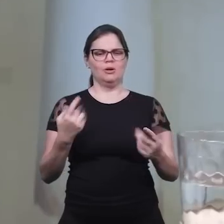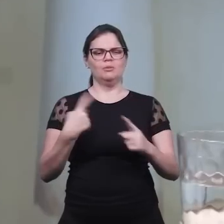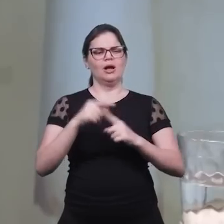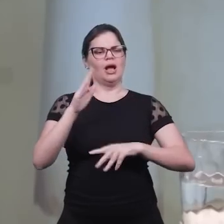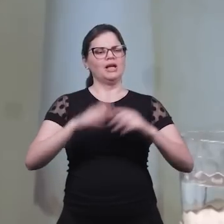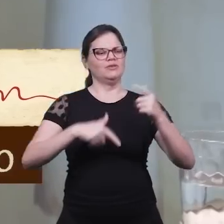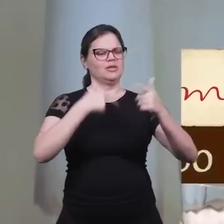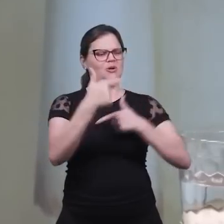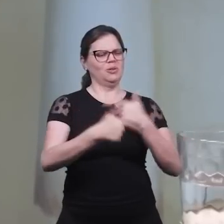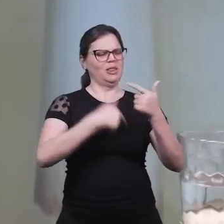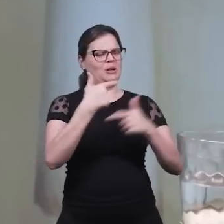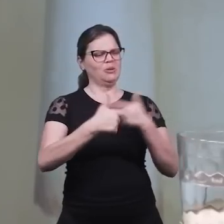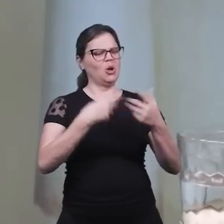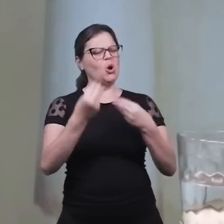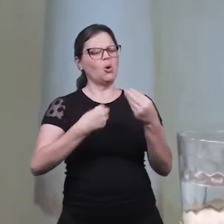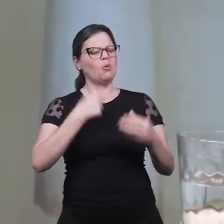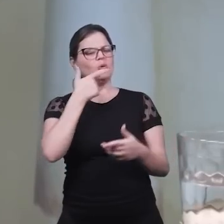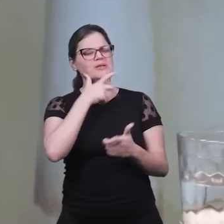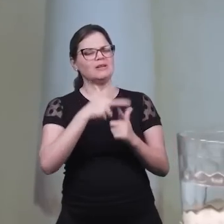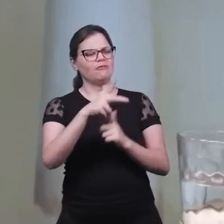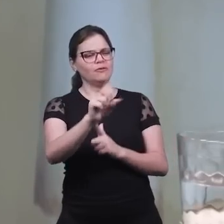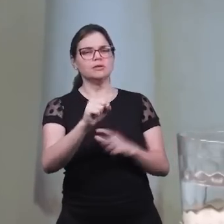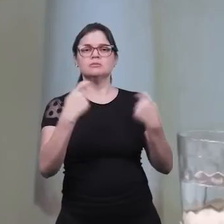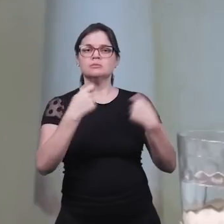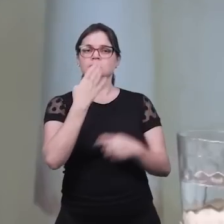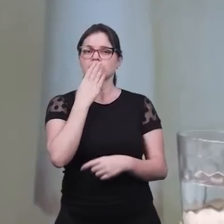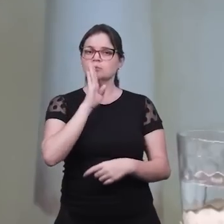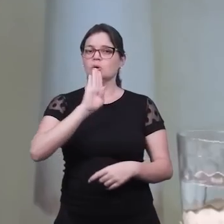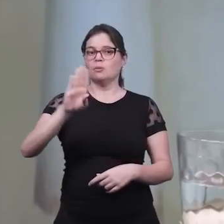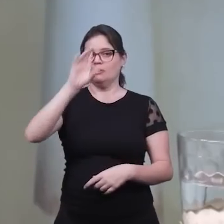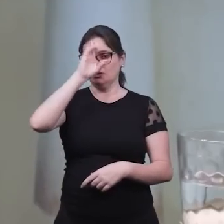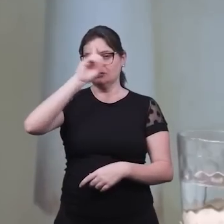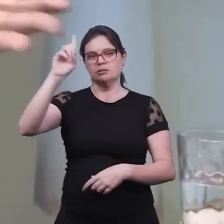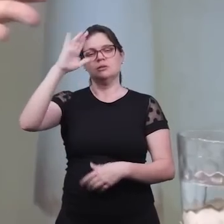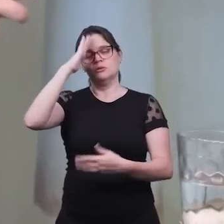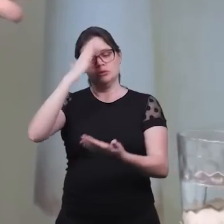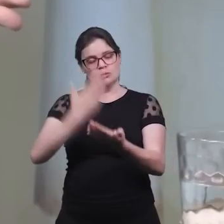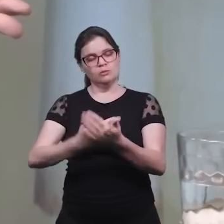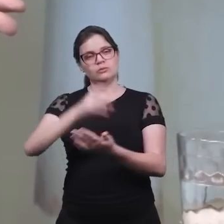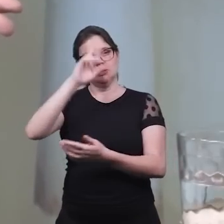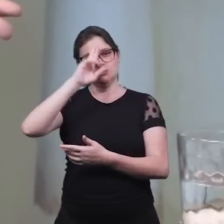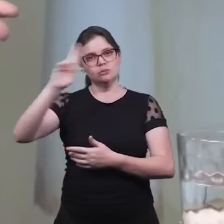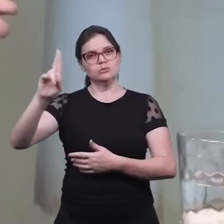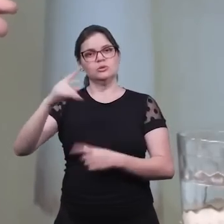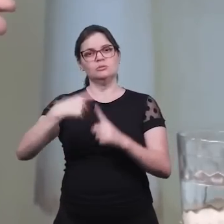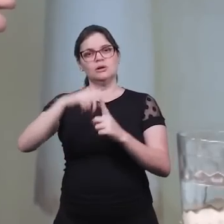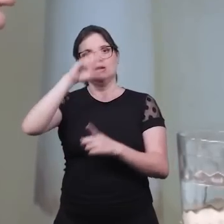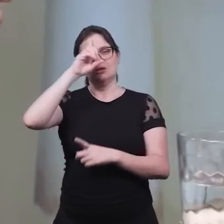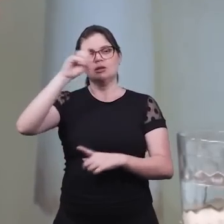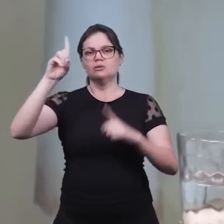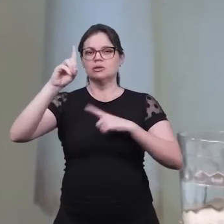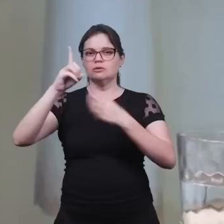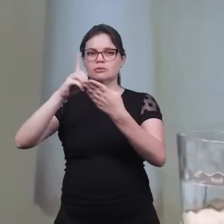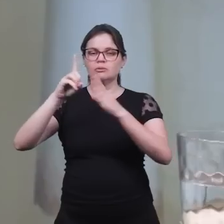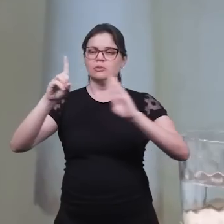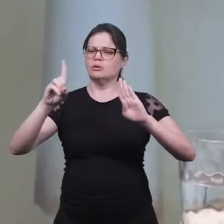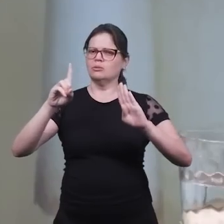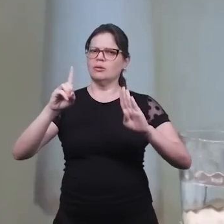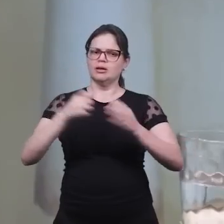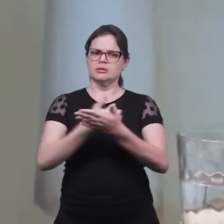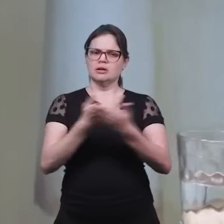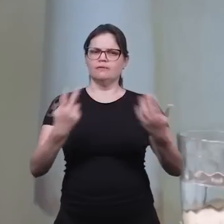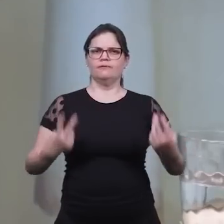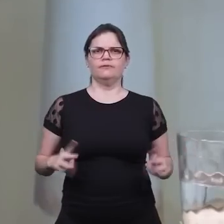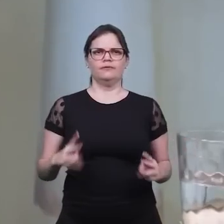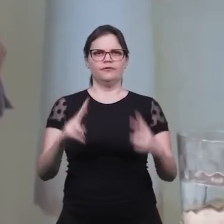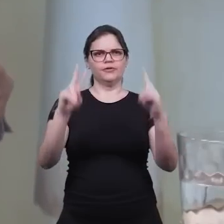nas nossas vidas hoje. Muitas vezes nós estamos diante de um obstáculo tão intransponível. Mas como é que vamos vencer esse obstáculo? Mas você tem que confiar na